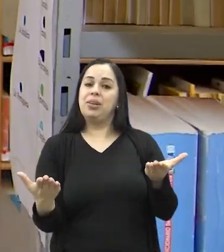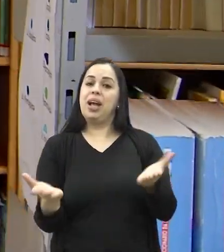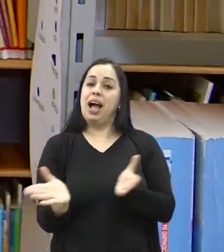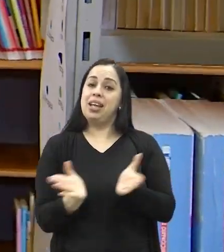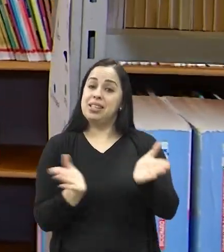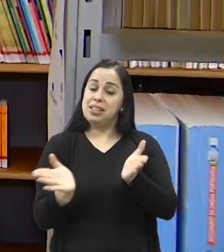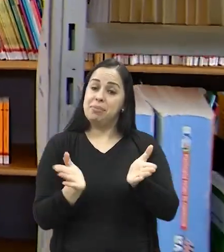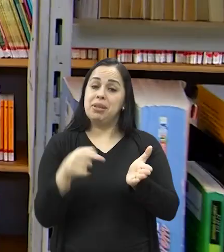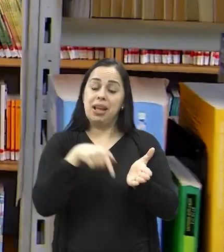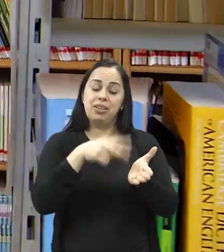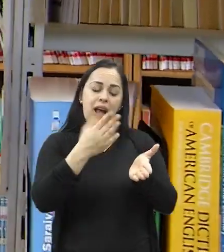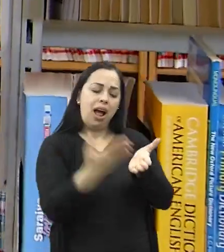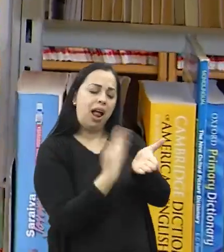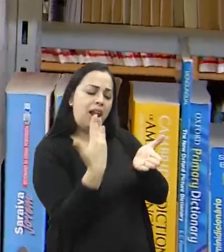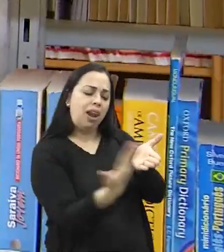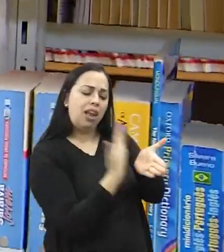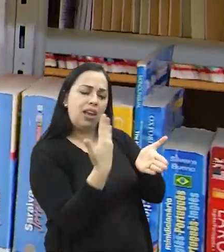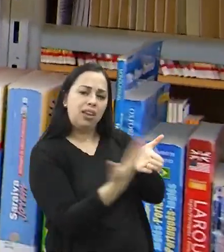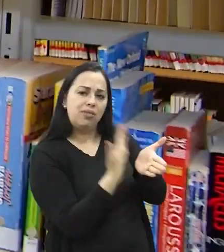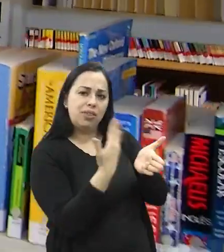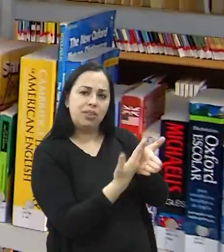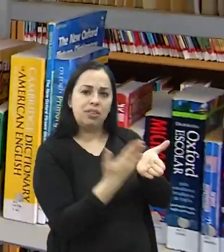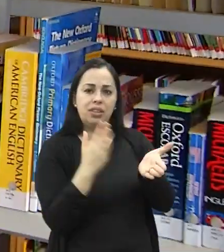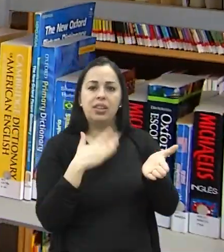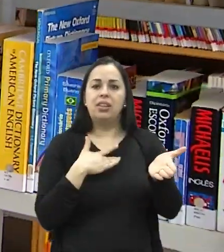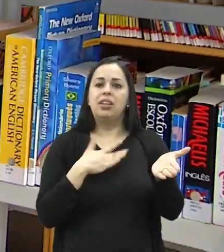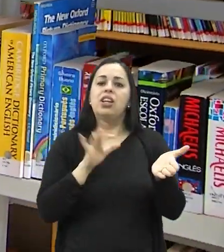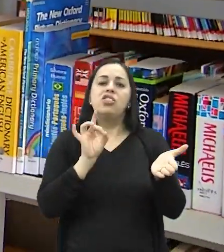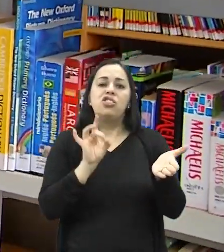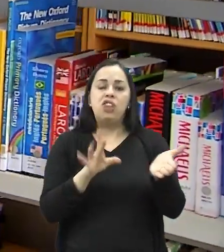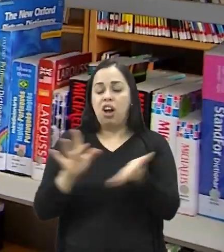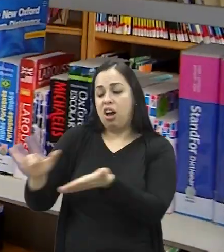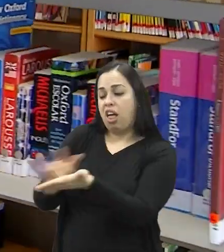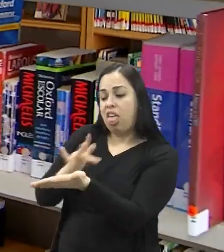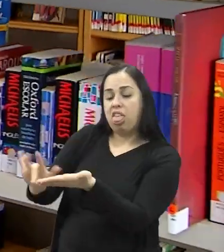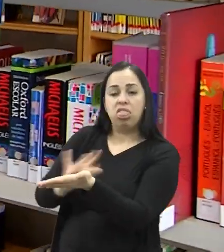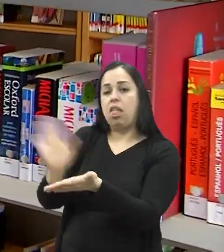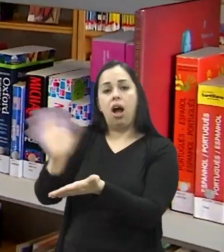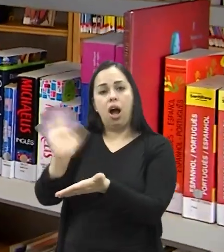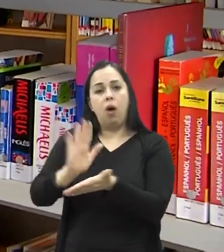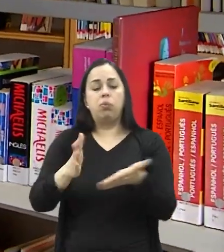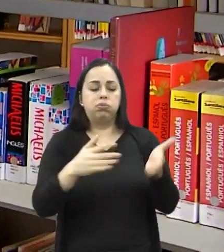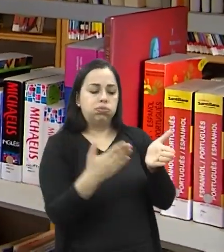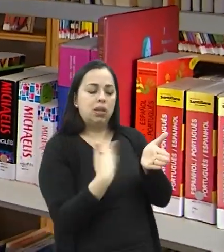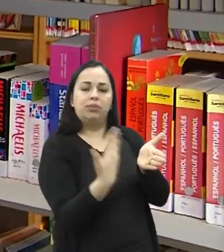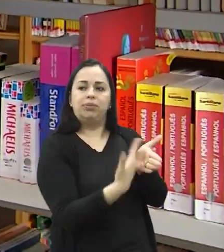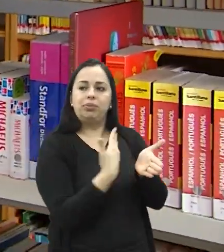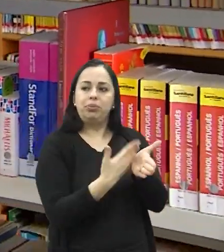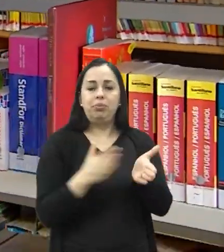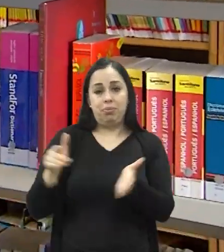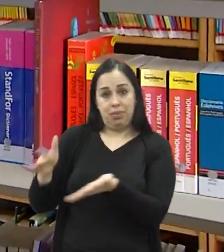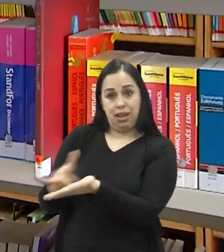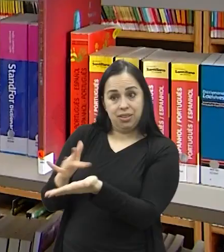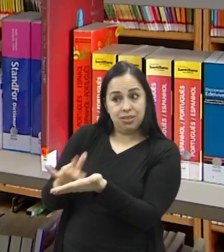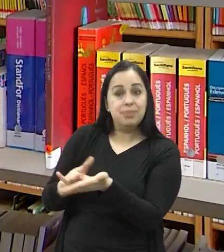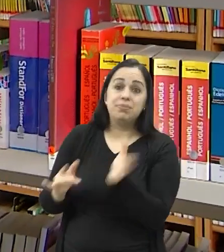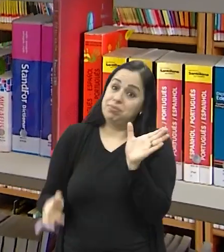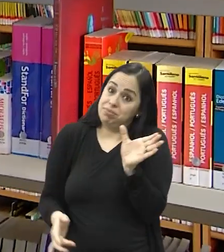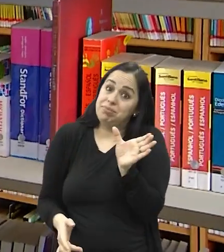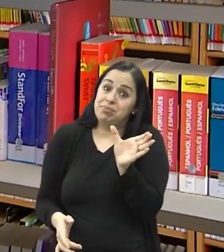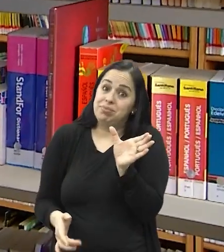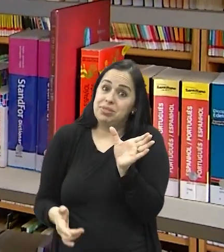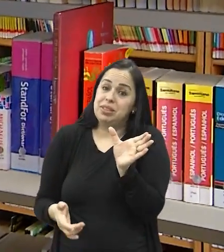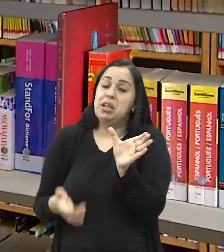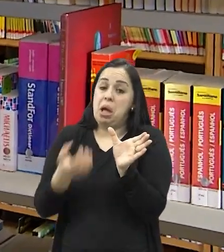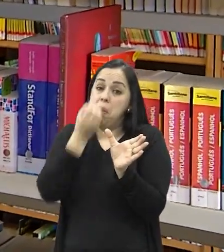filhos o acesso a livros físicos, em vez de limitarem a telas. Embora as versões